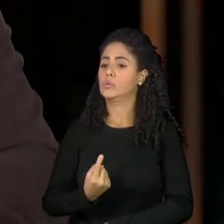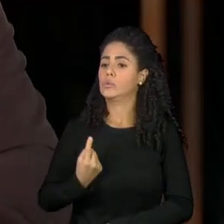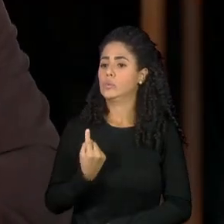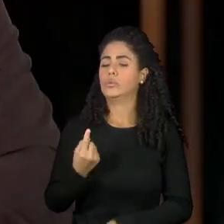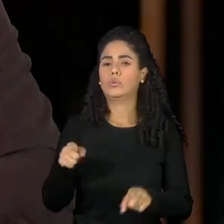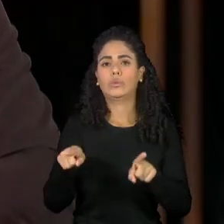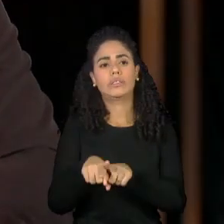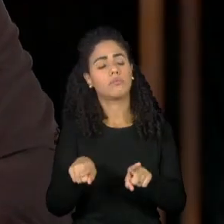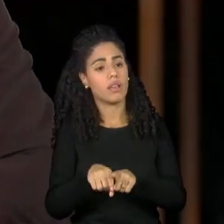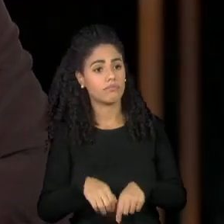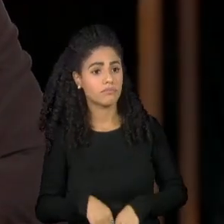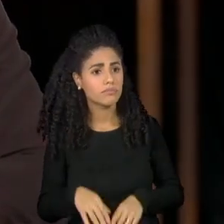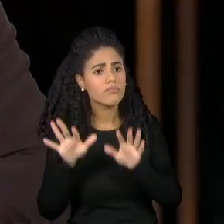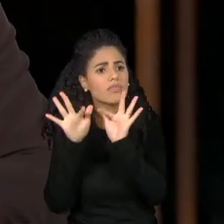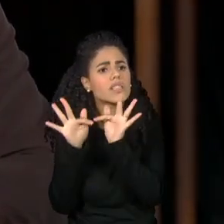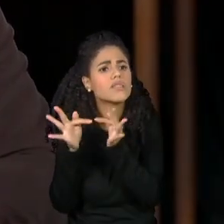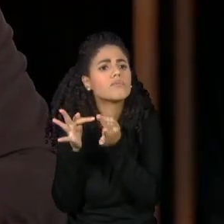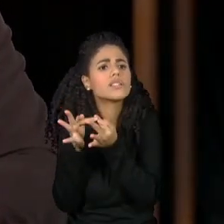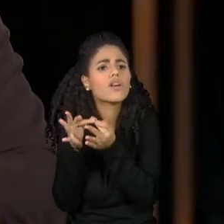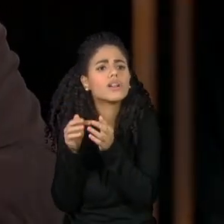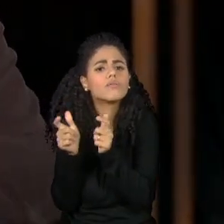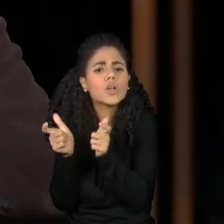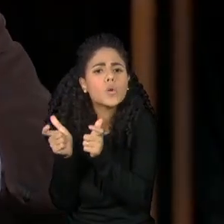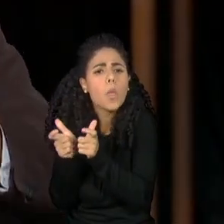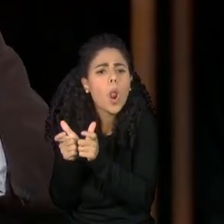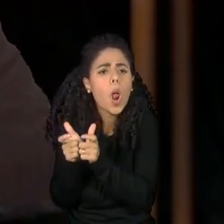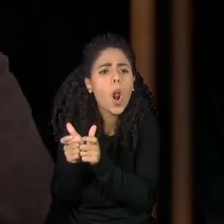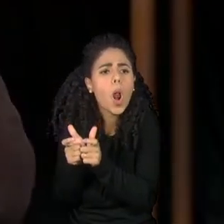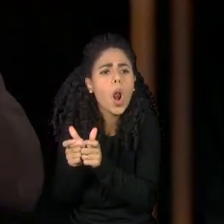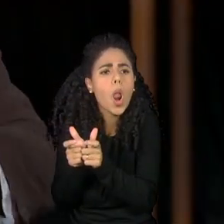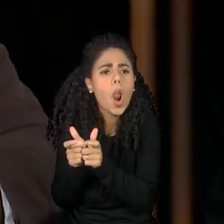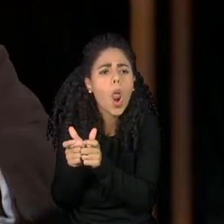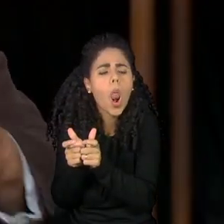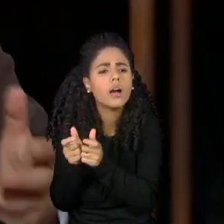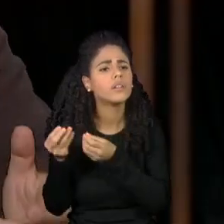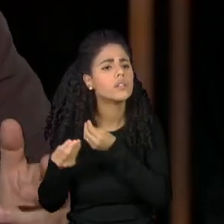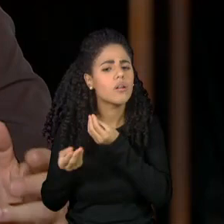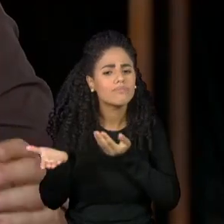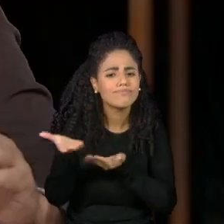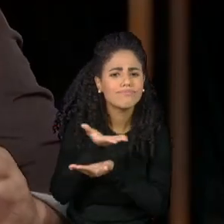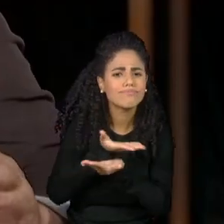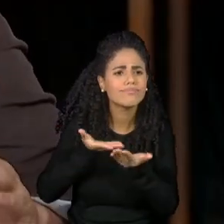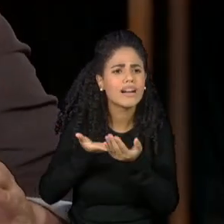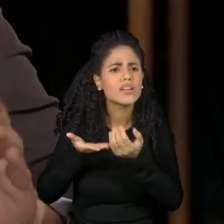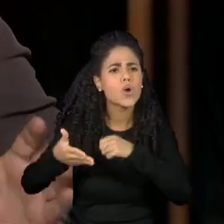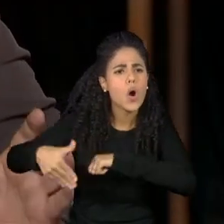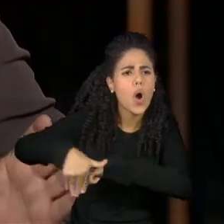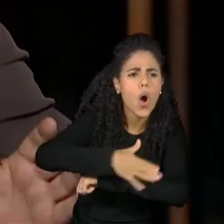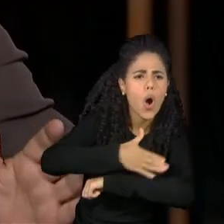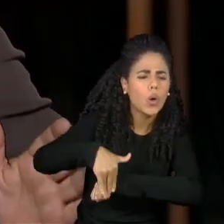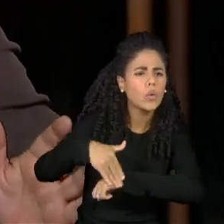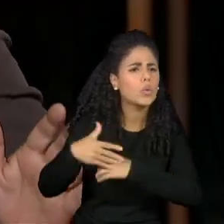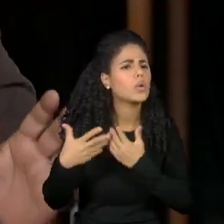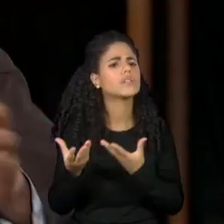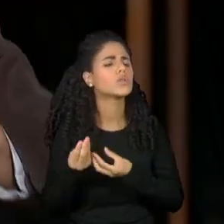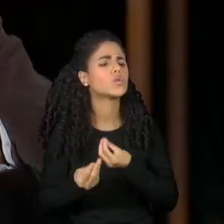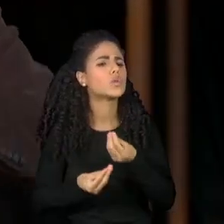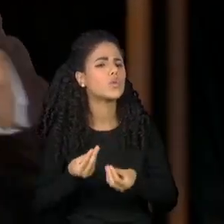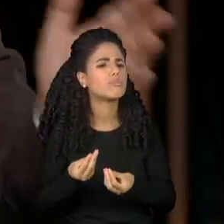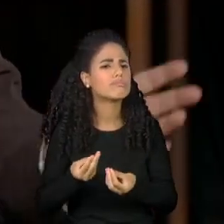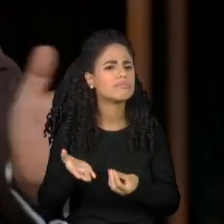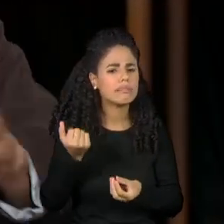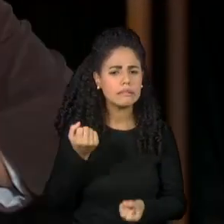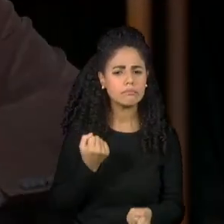um dado que as famílias são menores também agora né E a convivência de rua que eu passei em frente na rua é